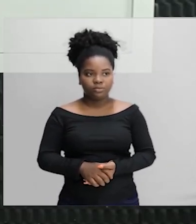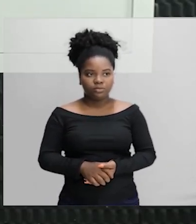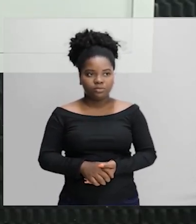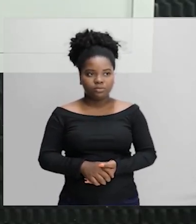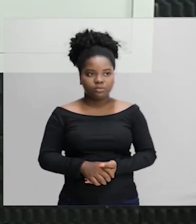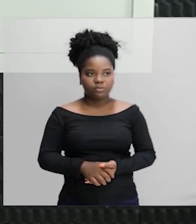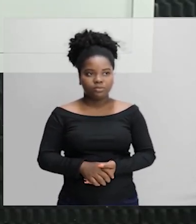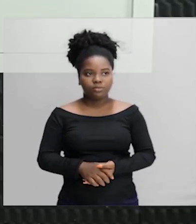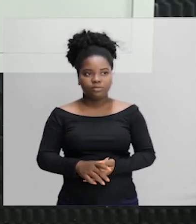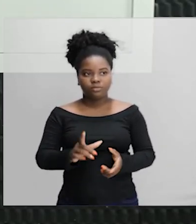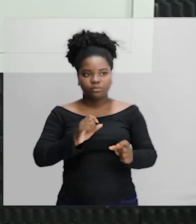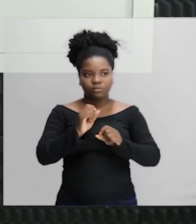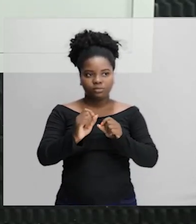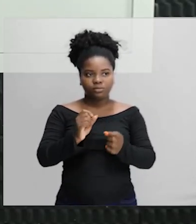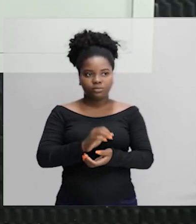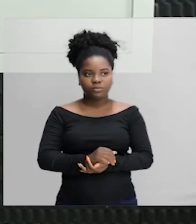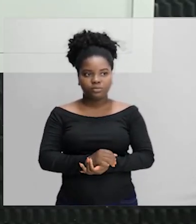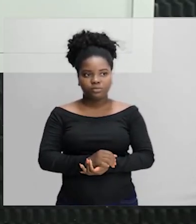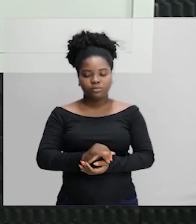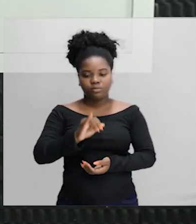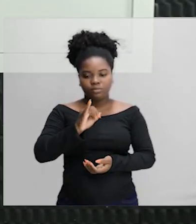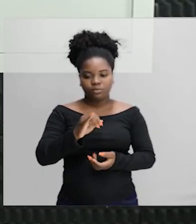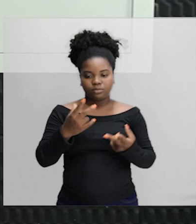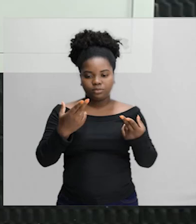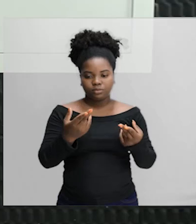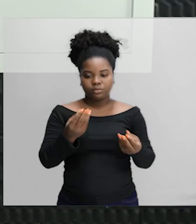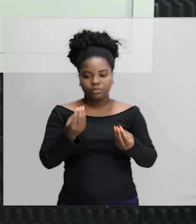Então a corrente vai ser o quê?